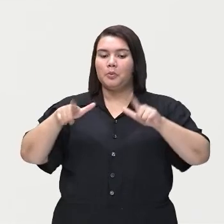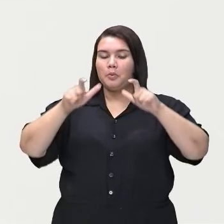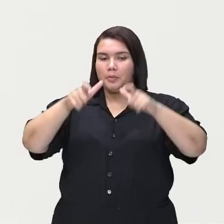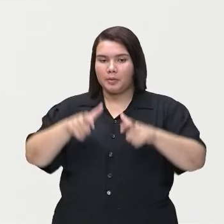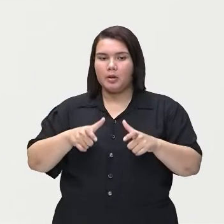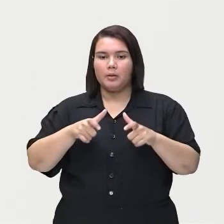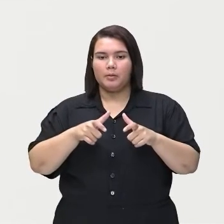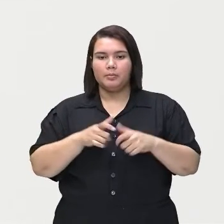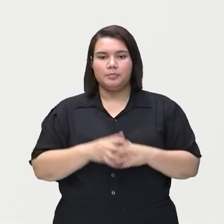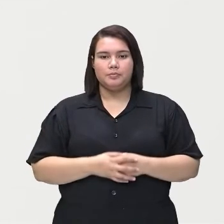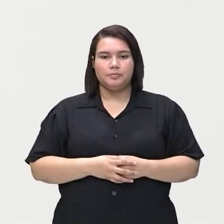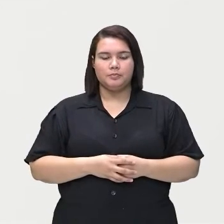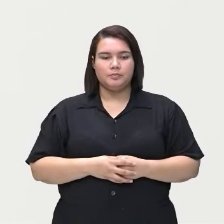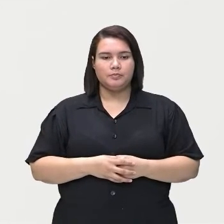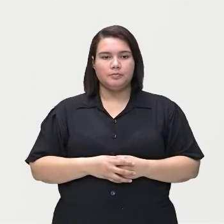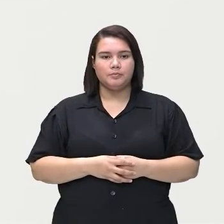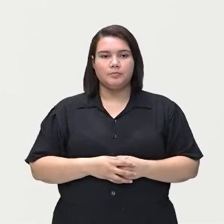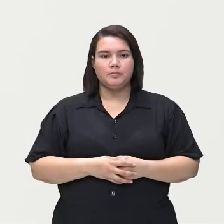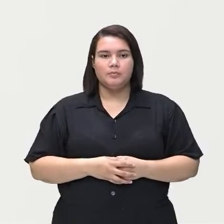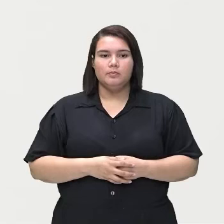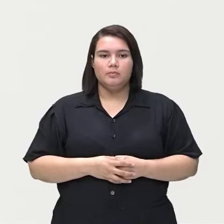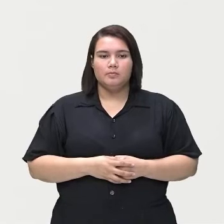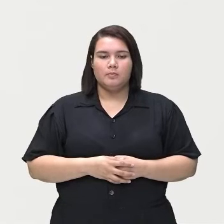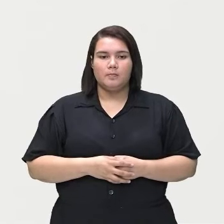só, continuando.